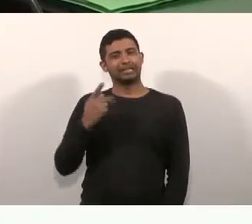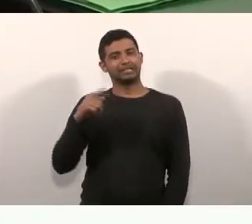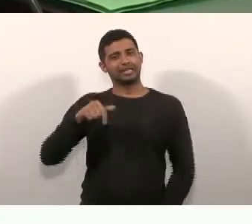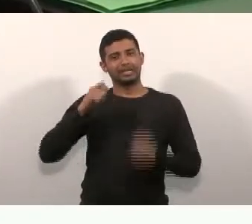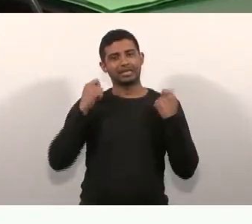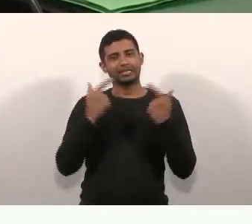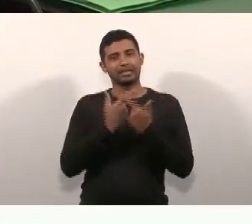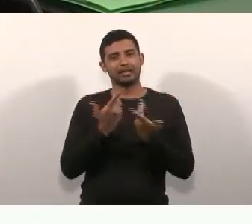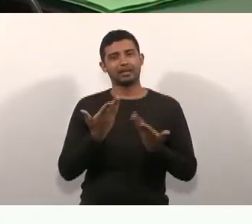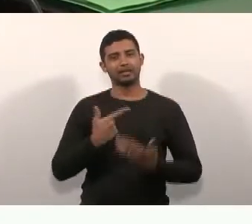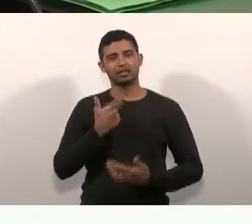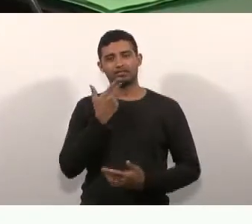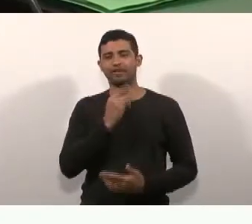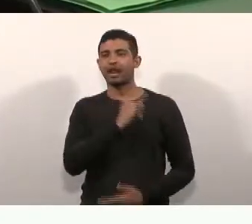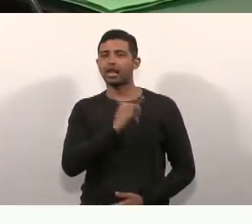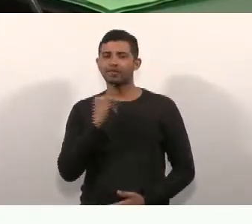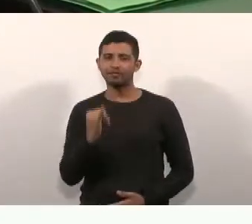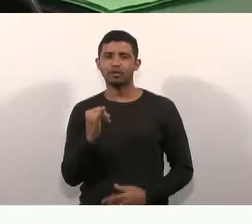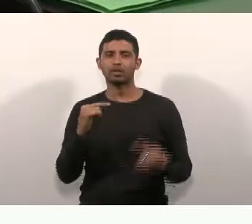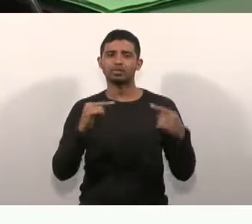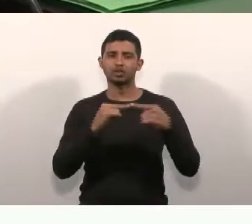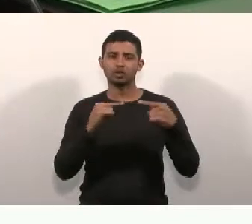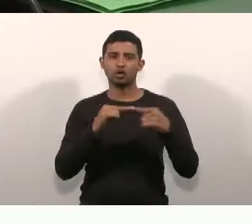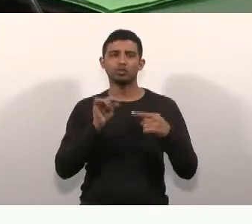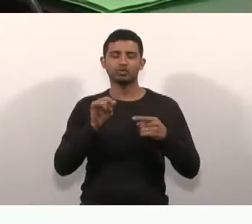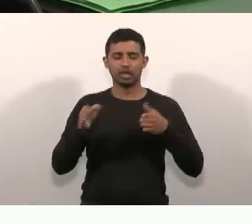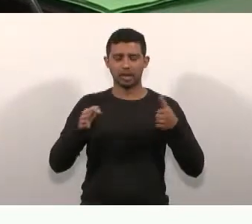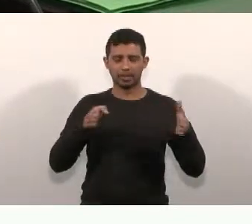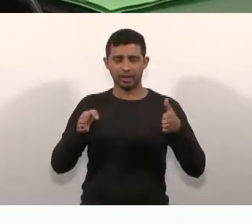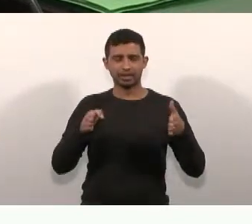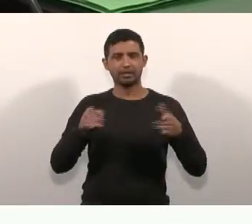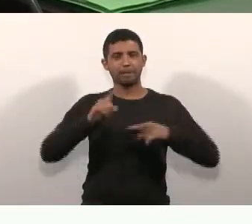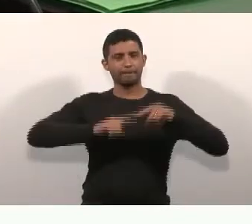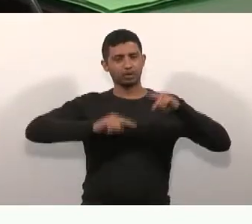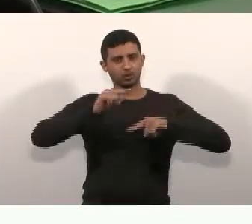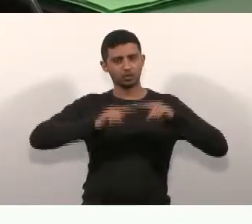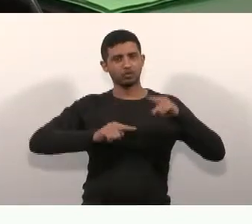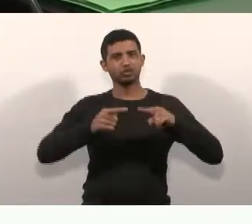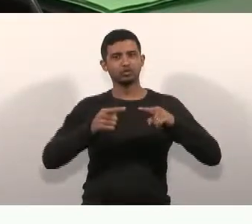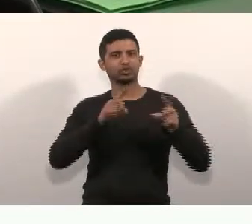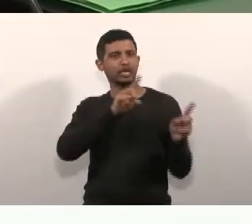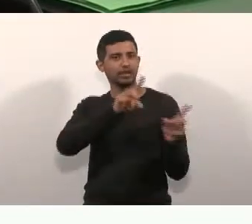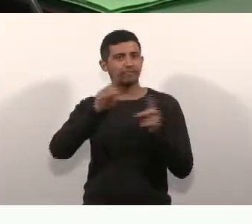que dispõe sobre informações relativas ao prazo de validade dos produtos oferecidos